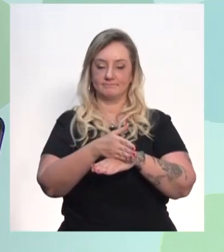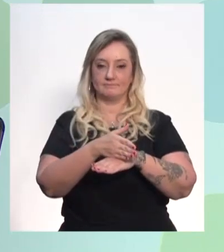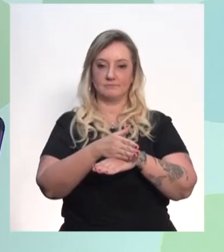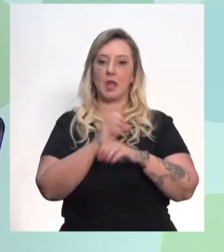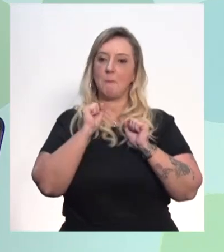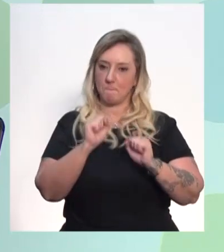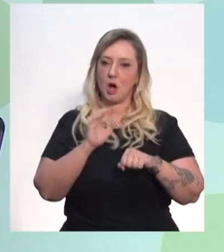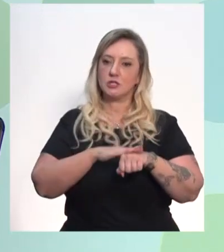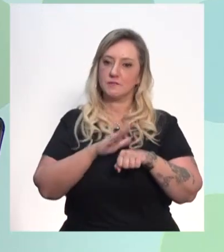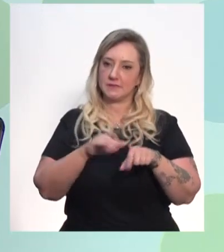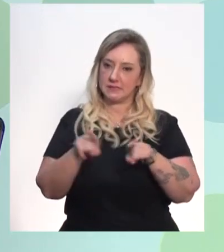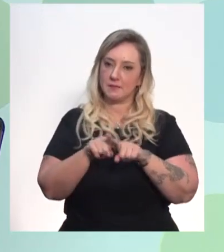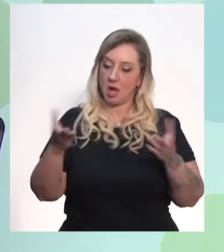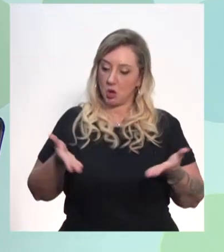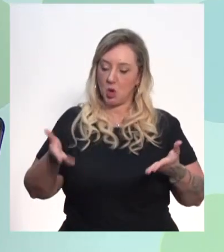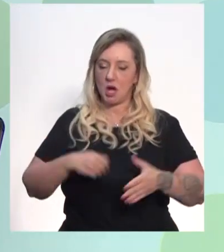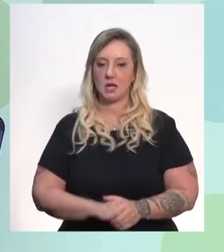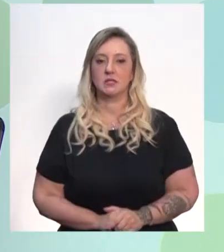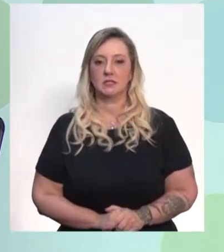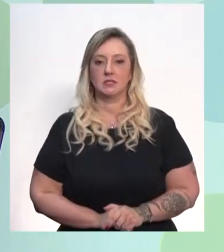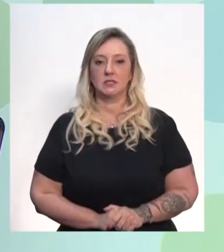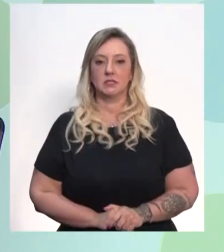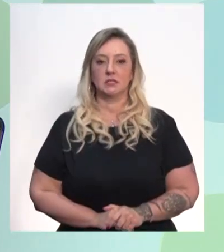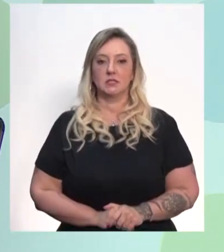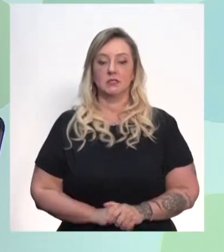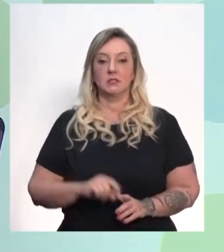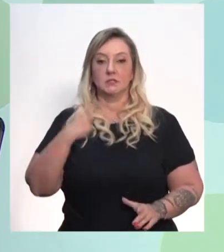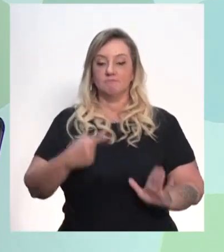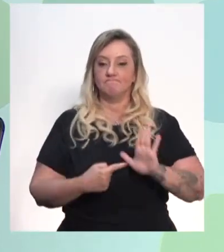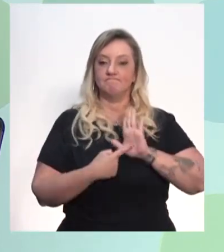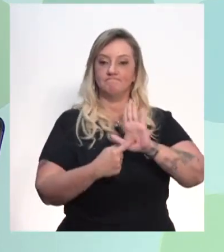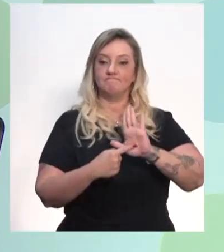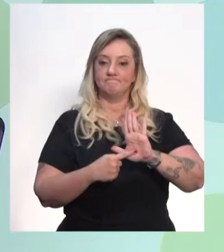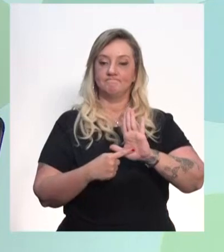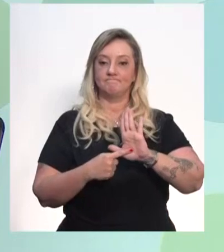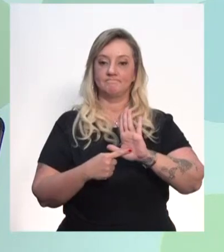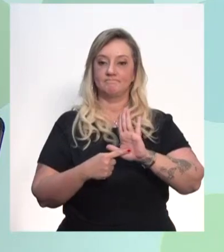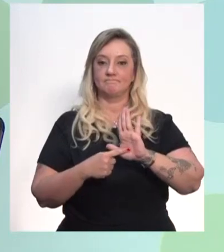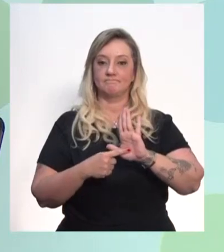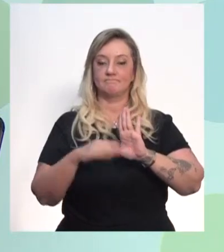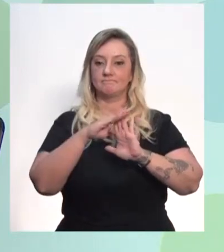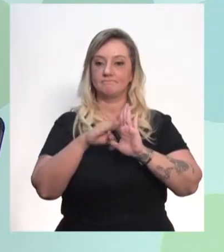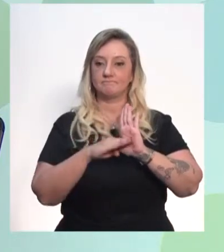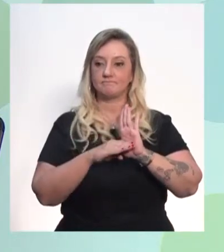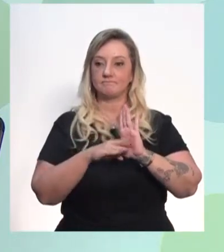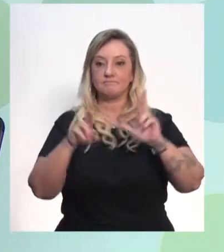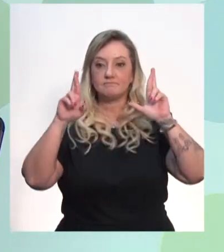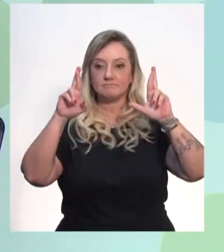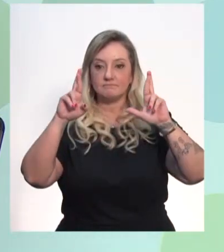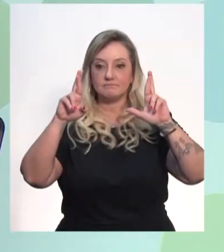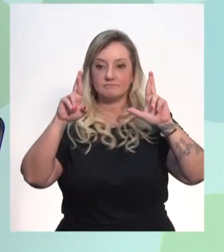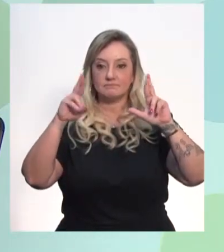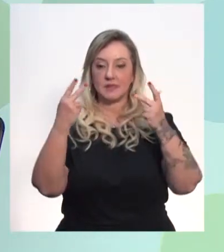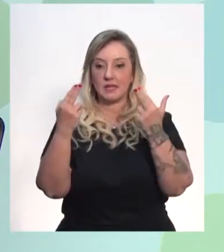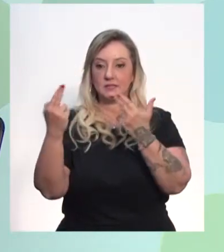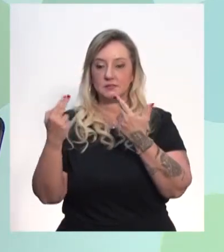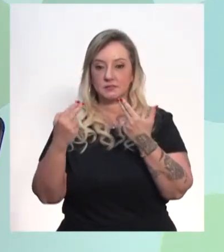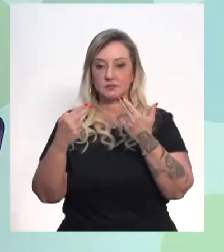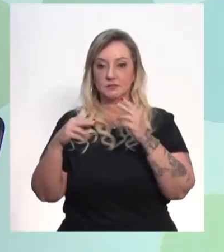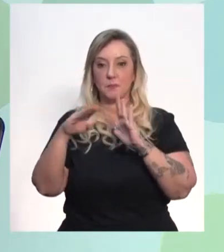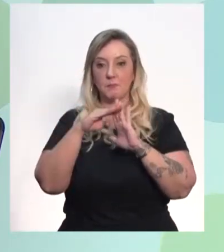e para o Luca. Veja, já está ligando automaticamente para eles participarem, é